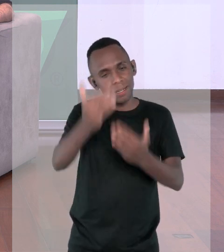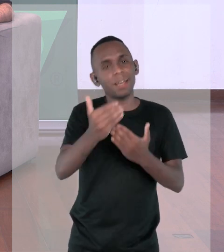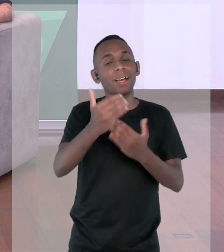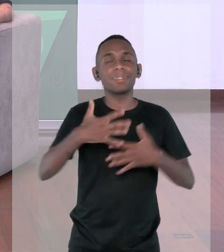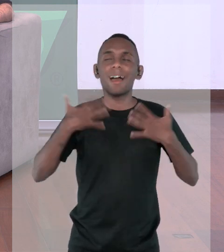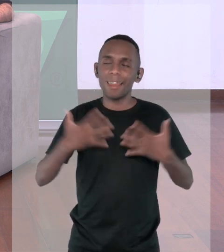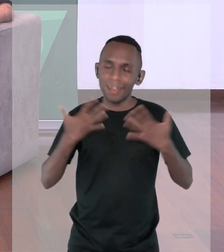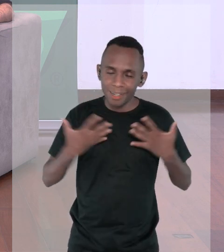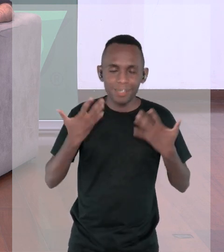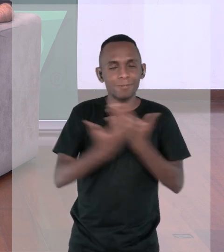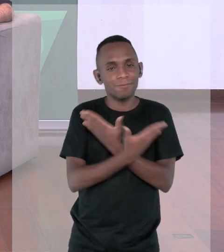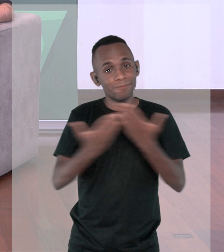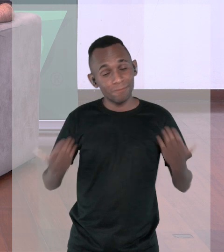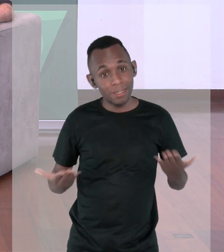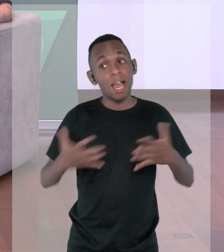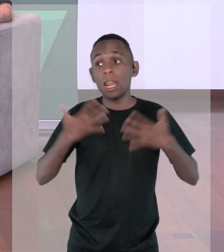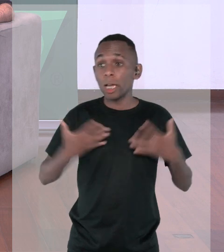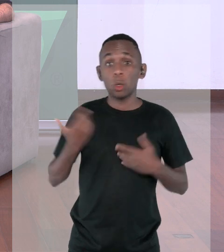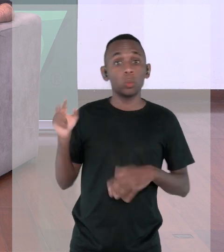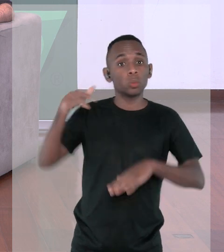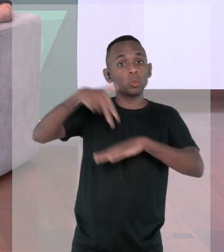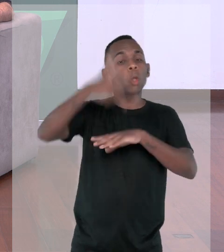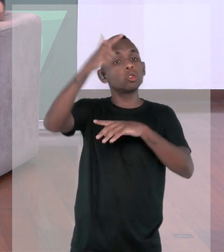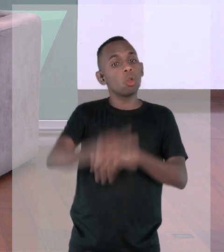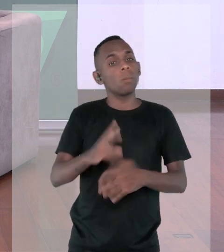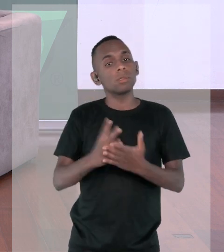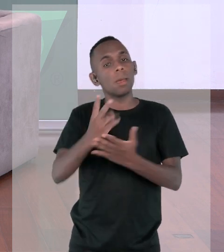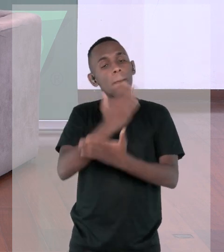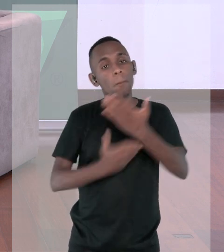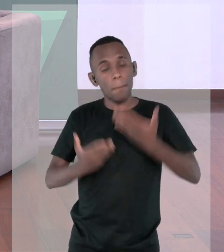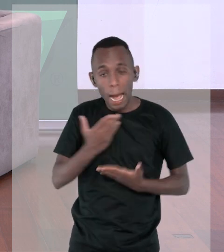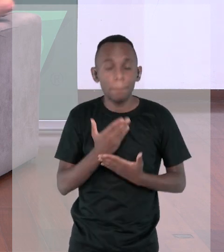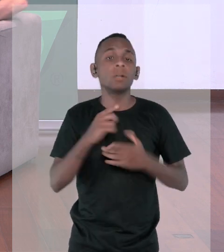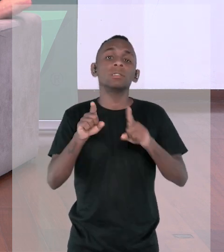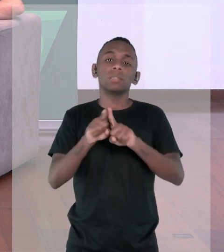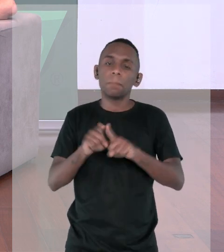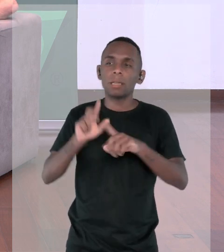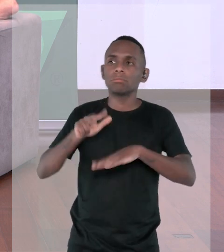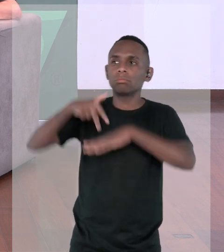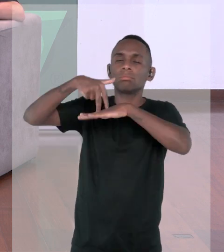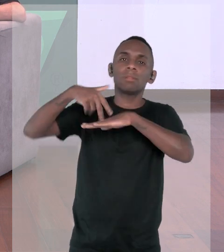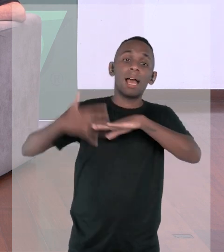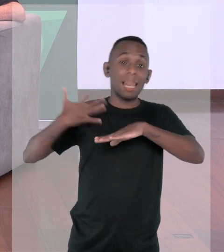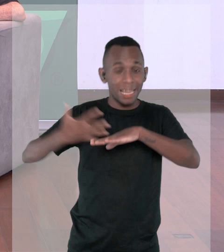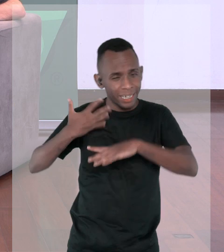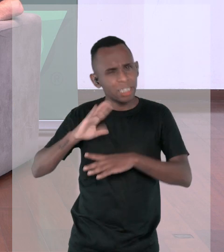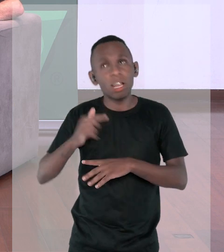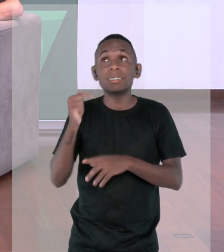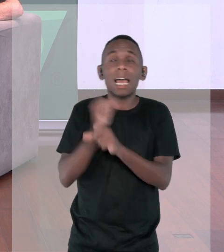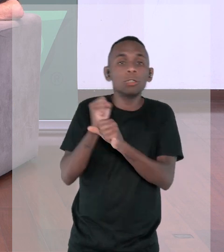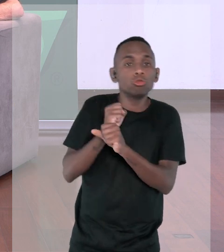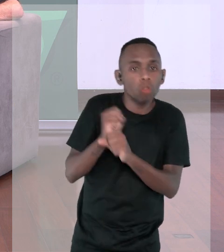obrigado. Alegria imensa. Alegria estar de novo no Sempre um Papo. Alegria estar nesse palco que durante